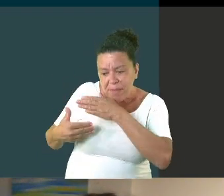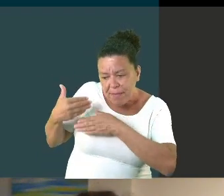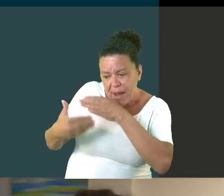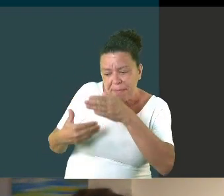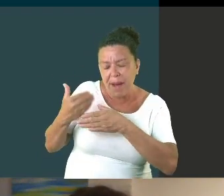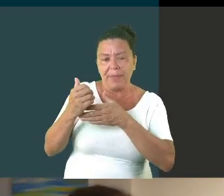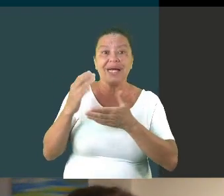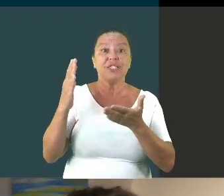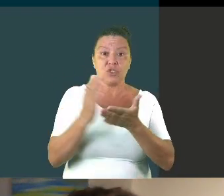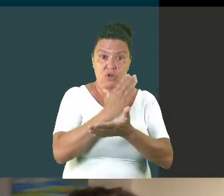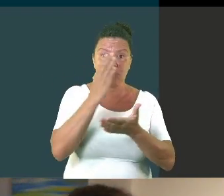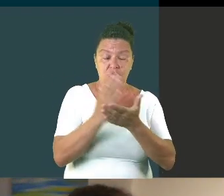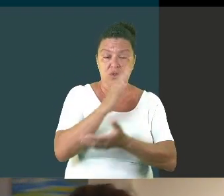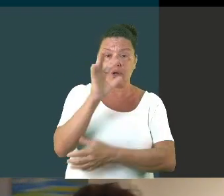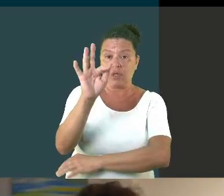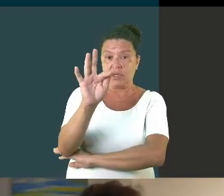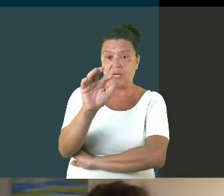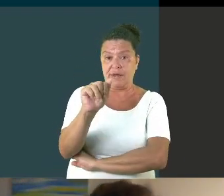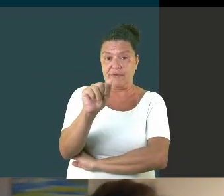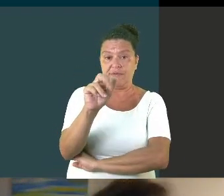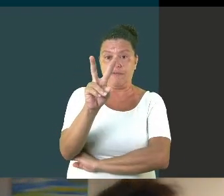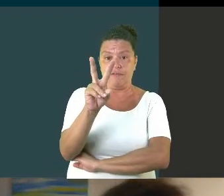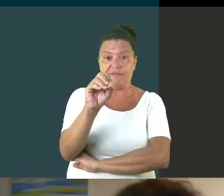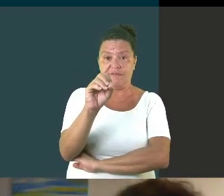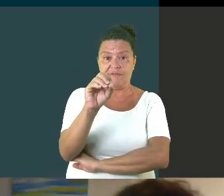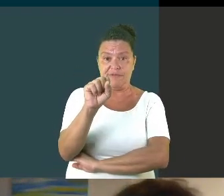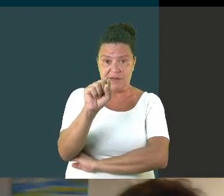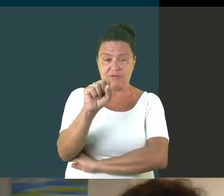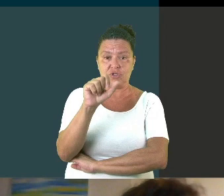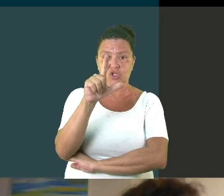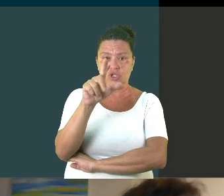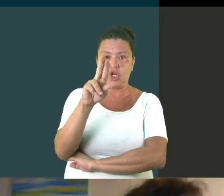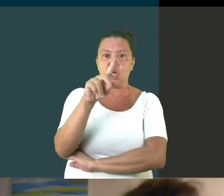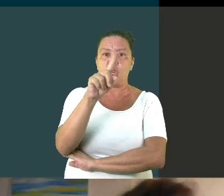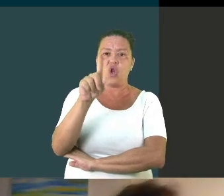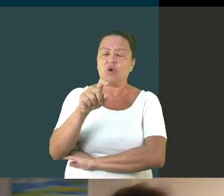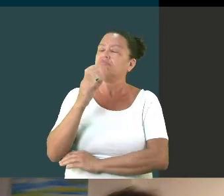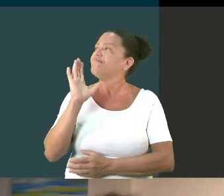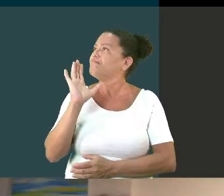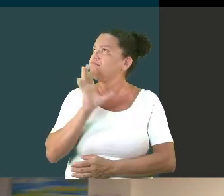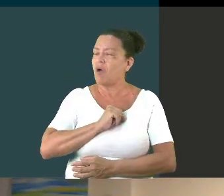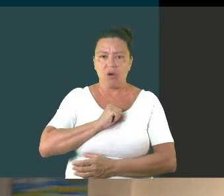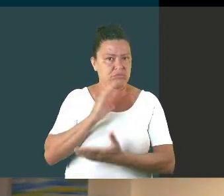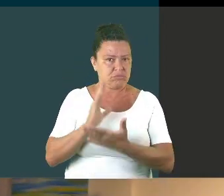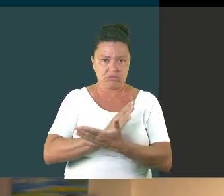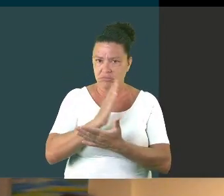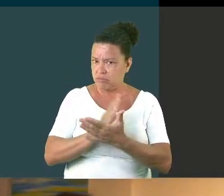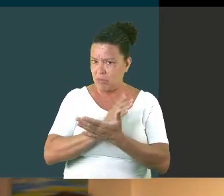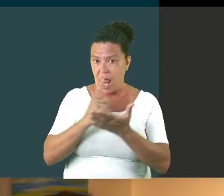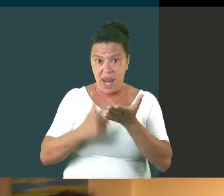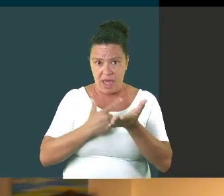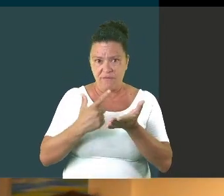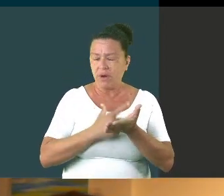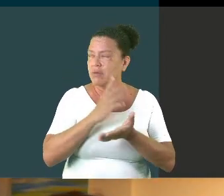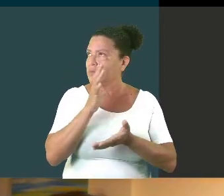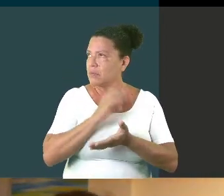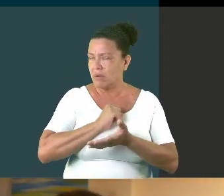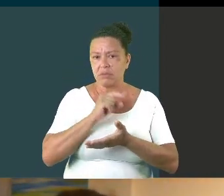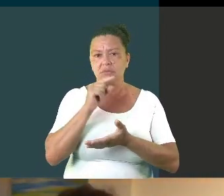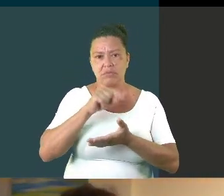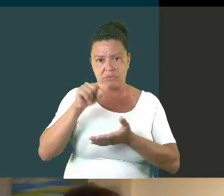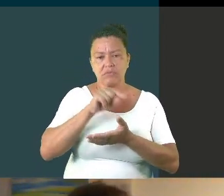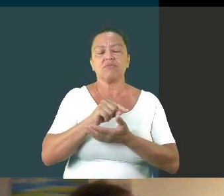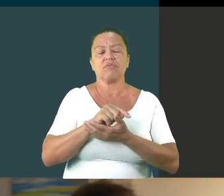livro Favos de Luz, que eu já comentei com vocês algumas vezes, eu gosto bastante desse livro, que é